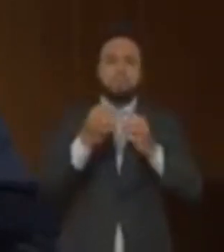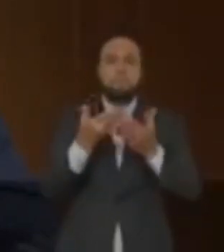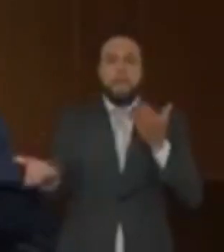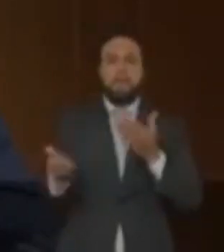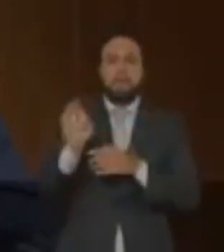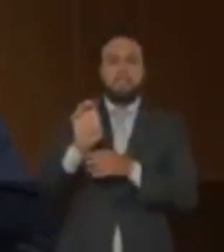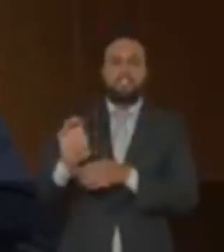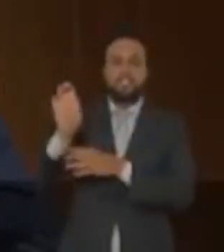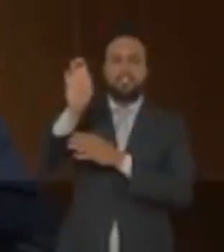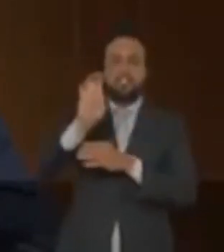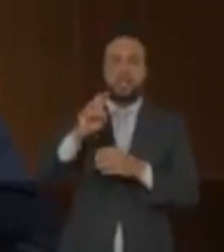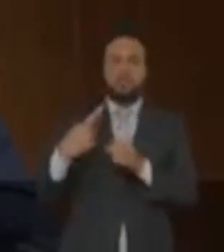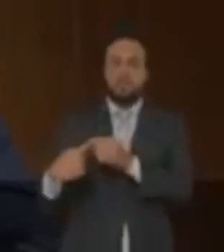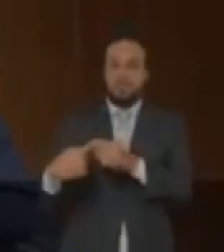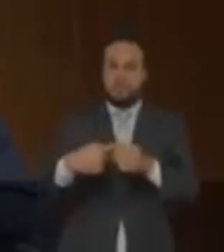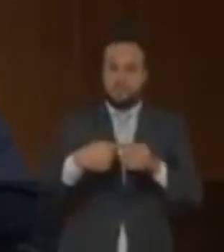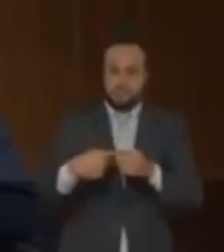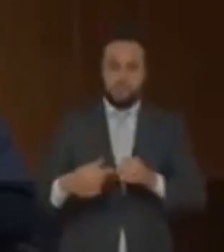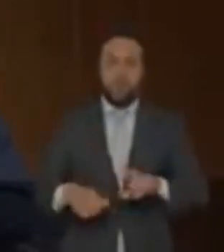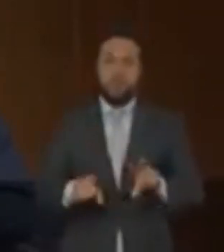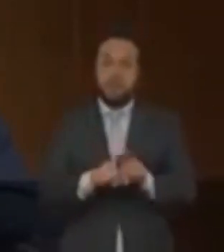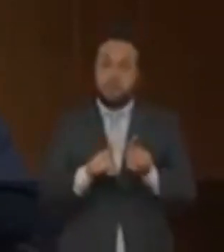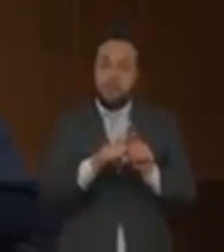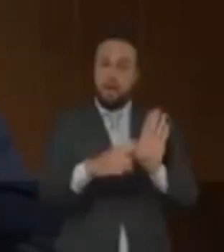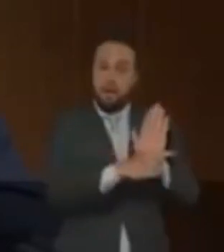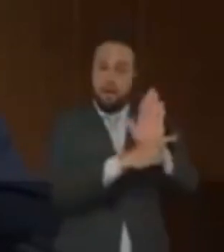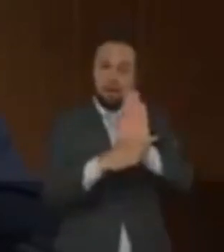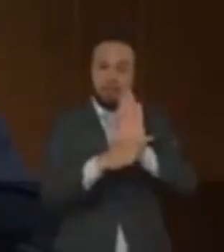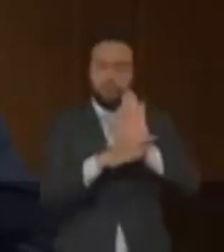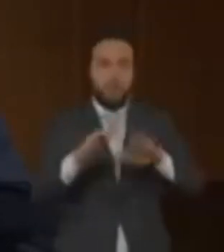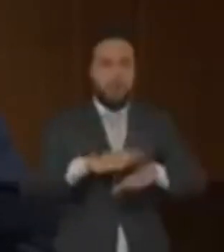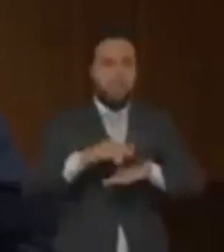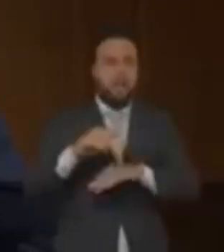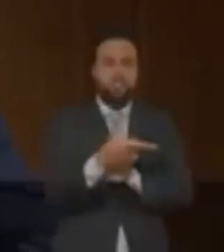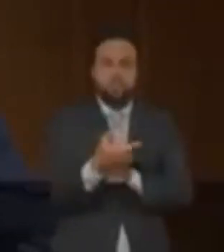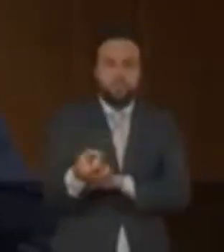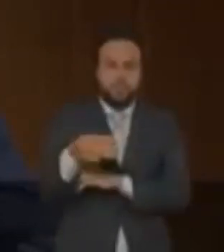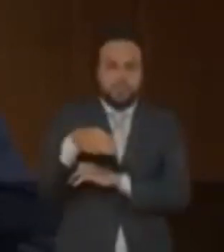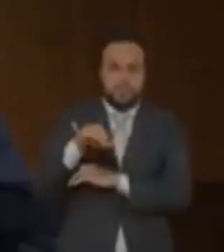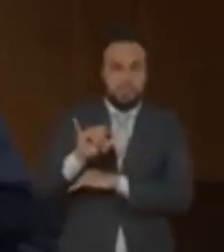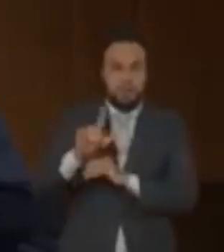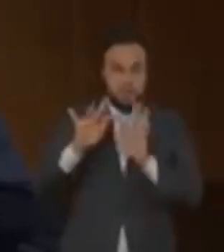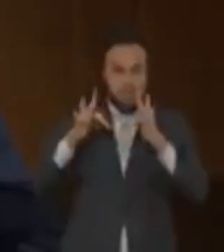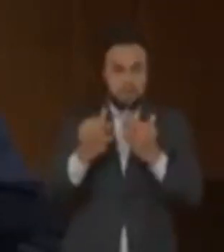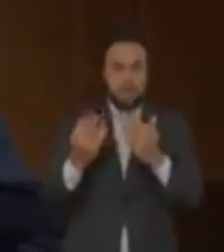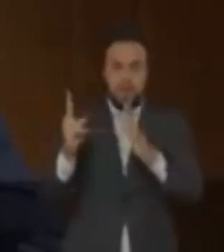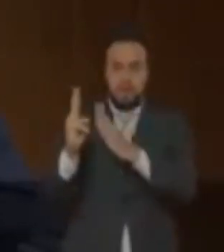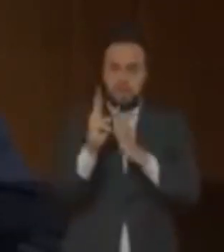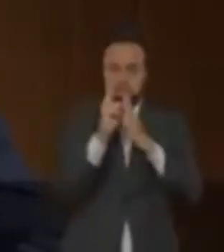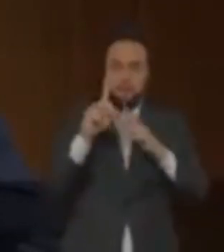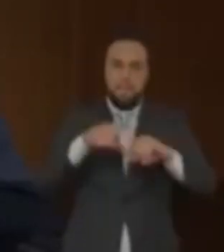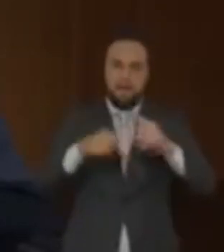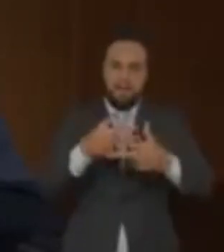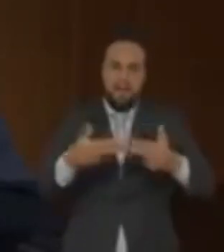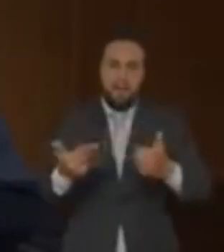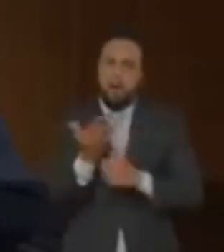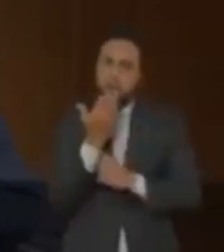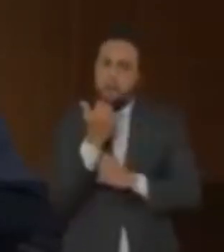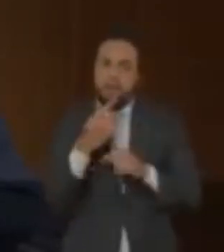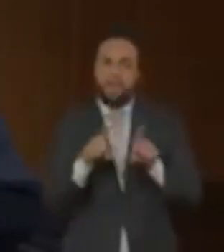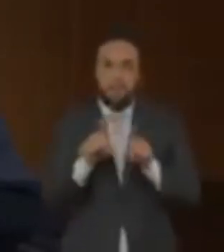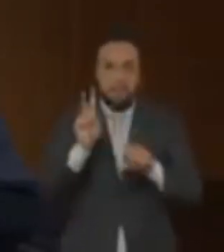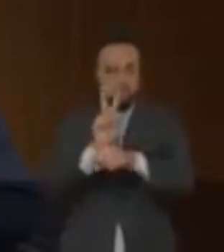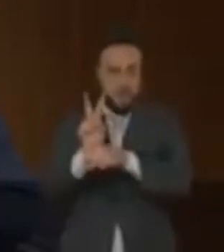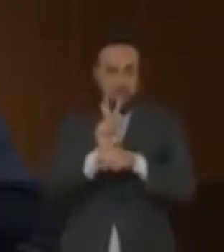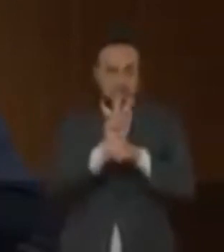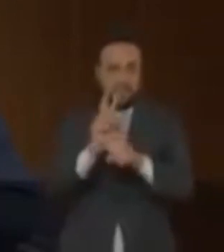dos estados e municípios assistiu a mais de 200 mil famílias indígenas com